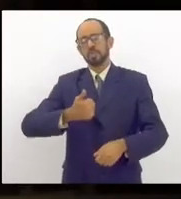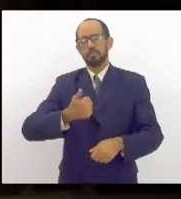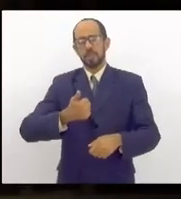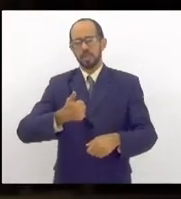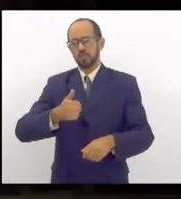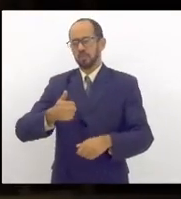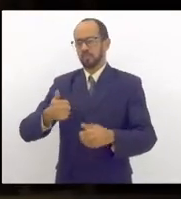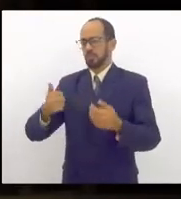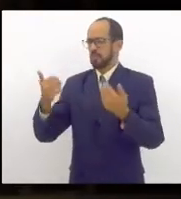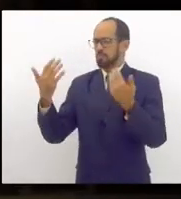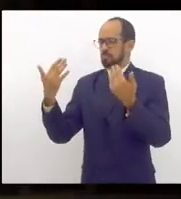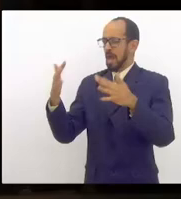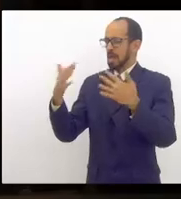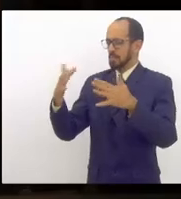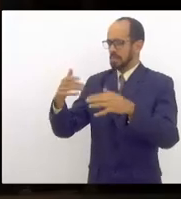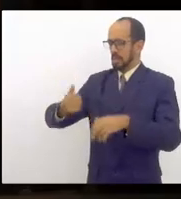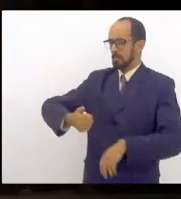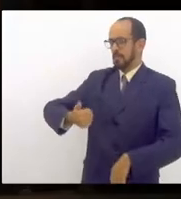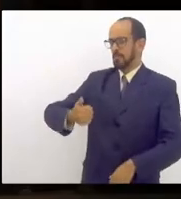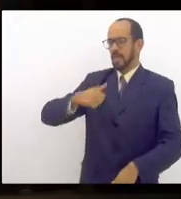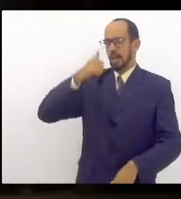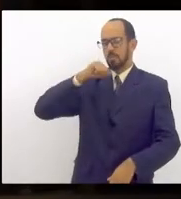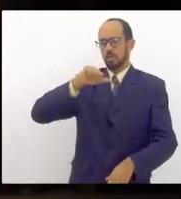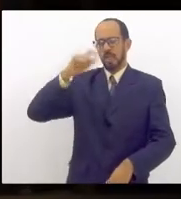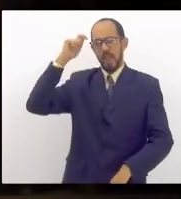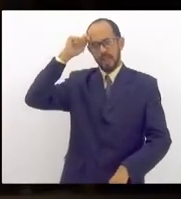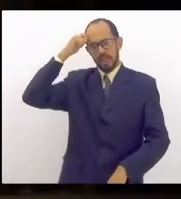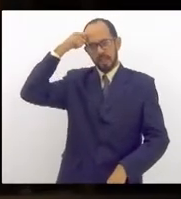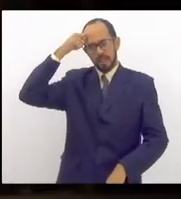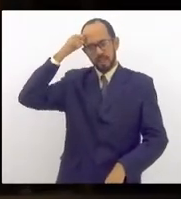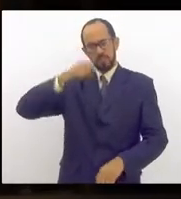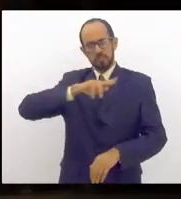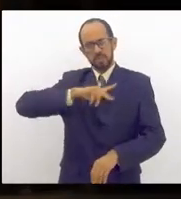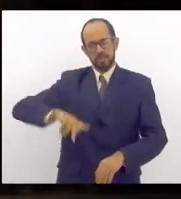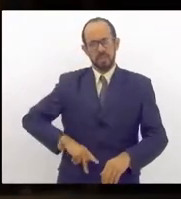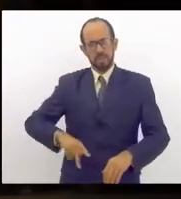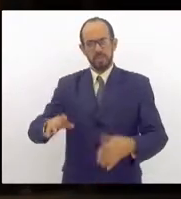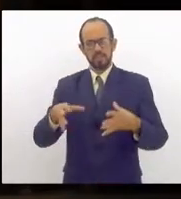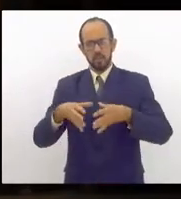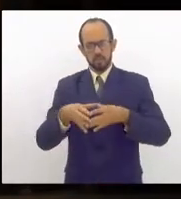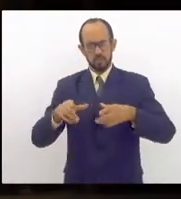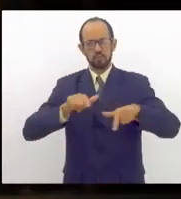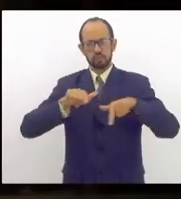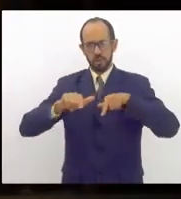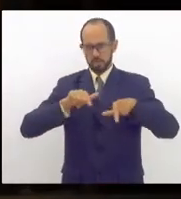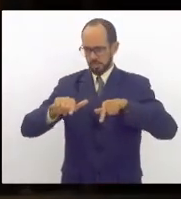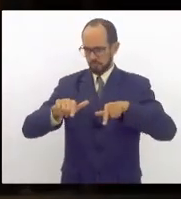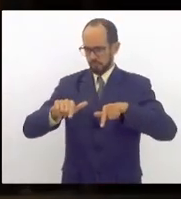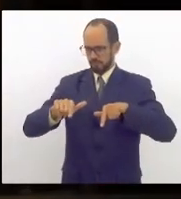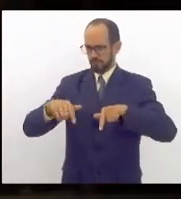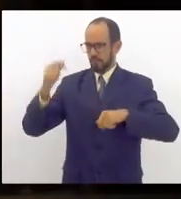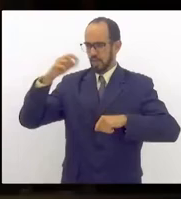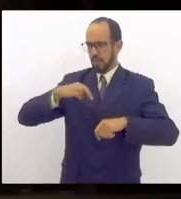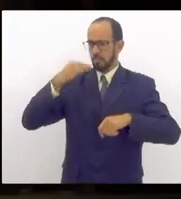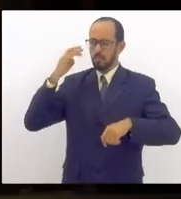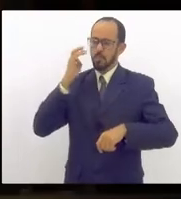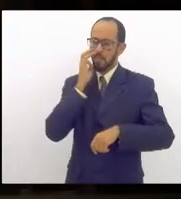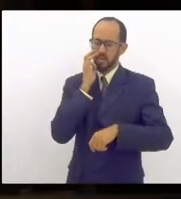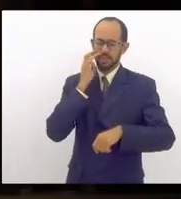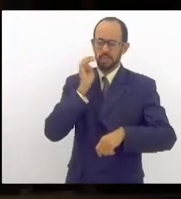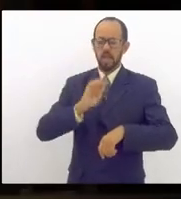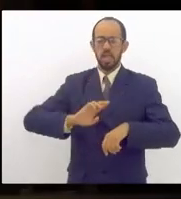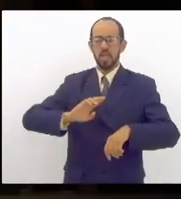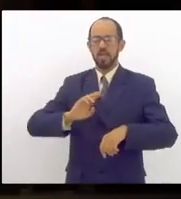saudar a primeira mulher negra Presidente dessa comissão né de trabalho A Mônica ela não só